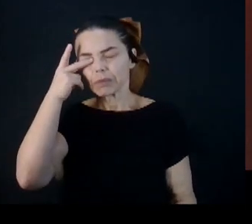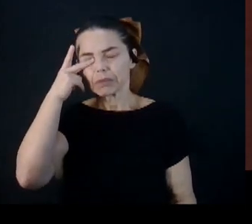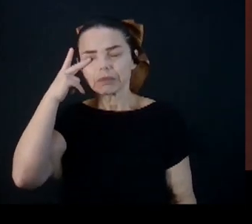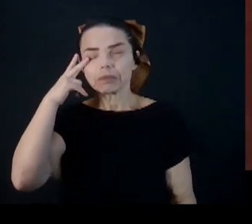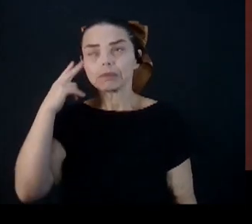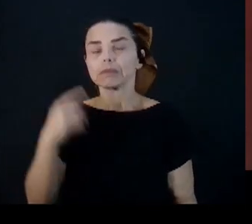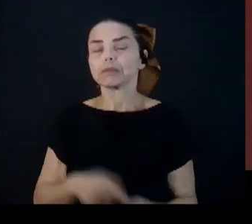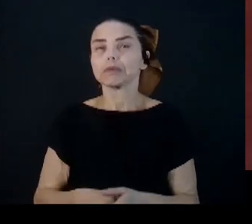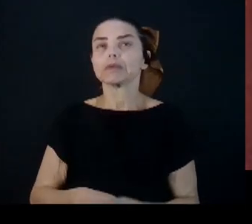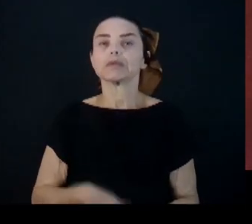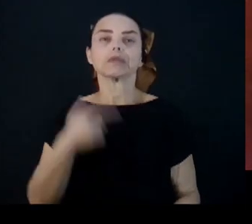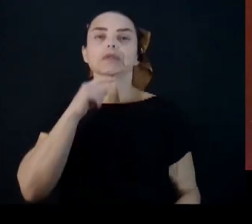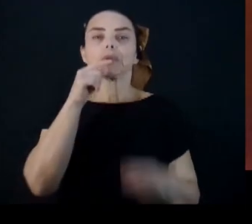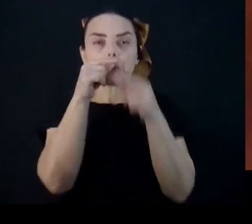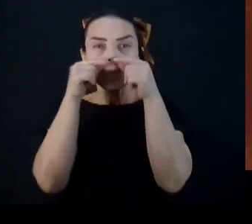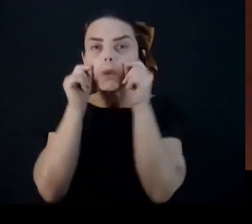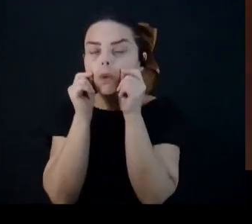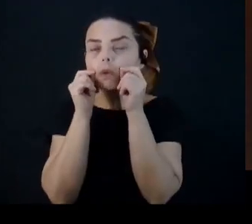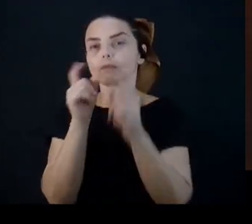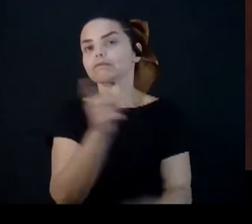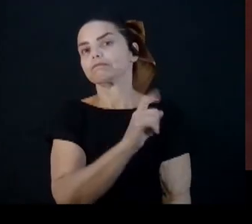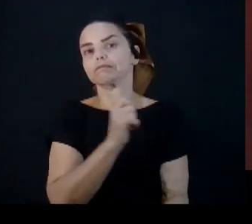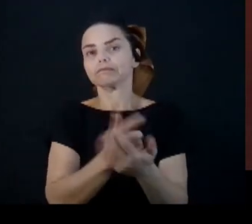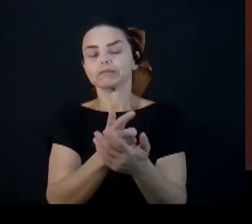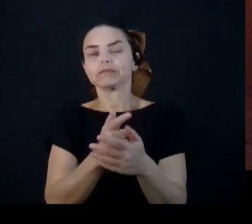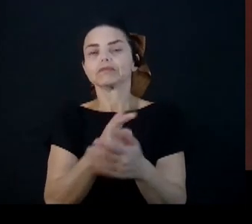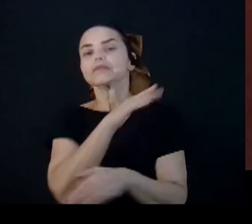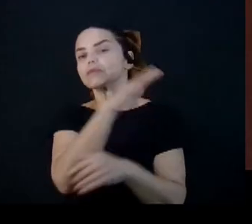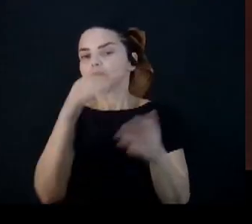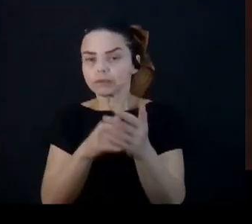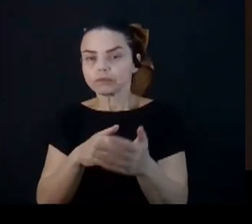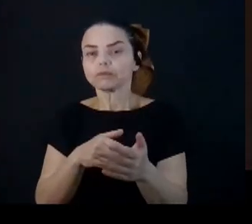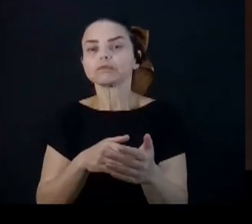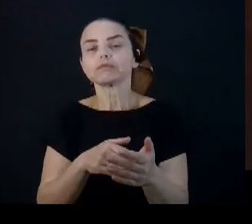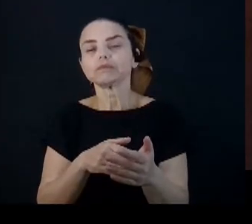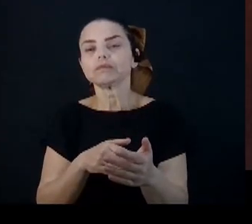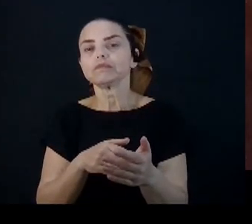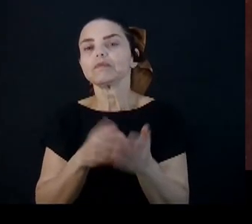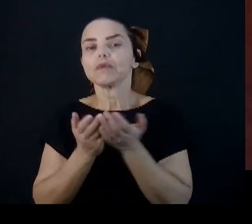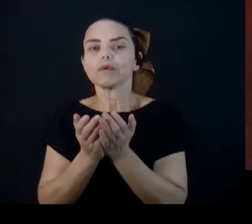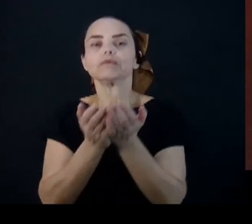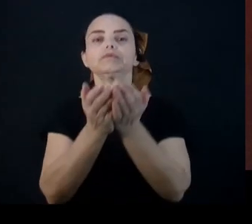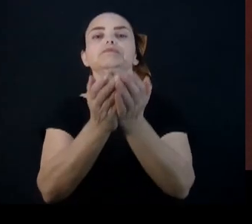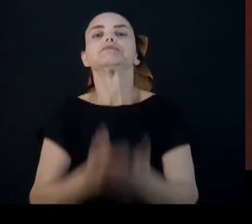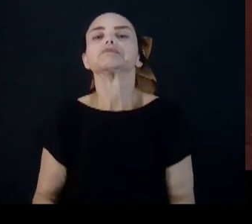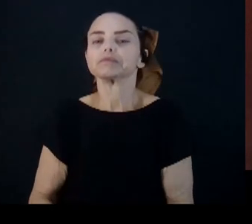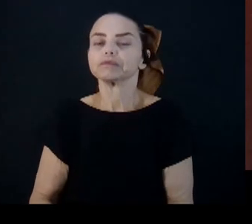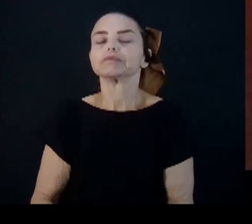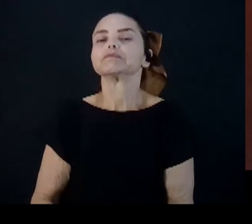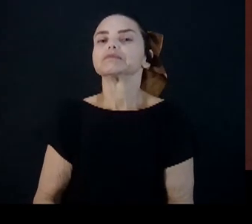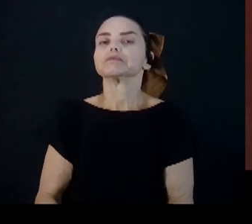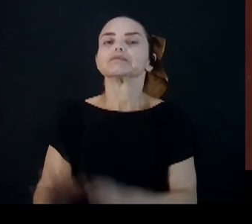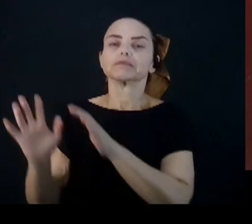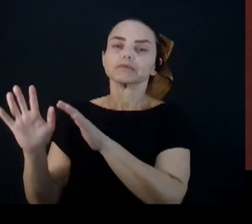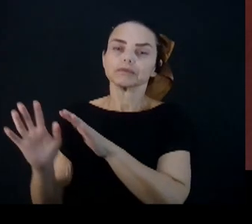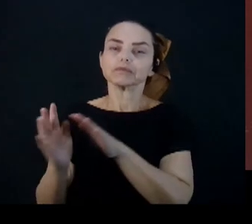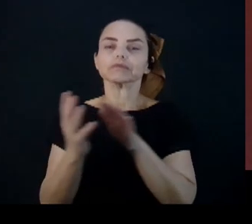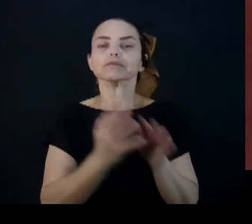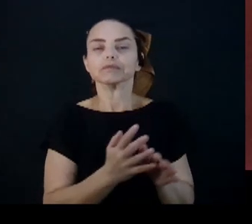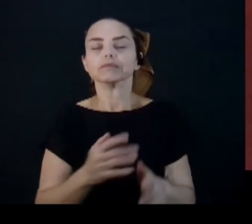não comprava o lote todo que chegava do navio, a maioria vinha já